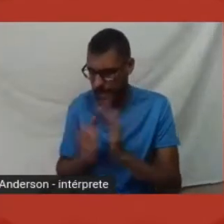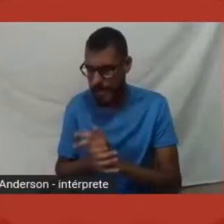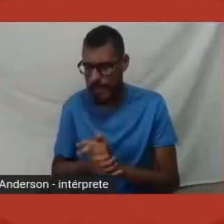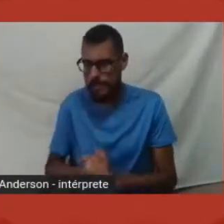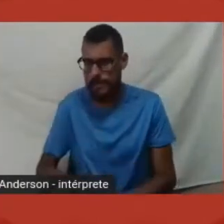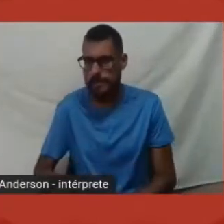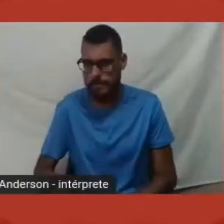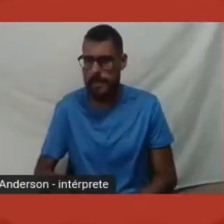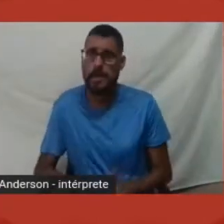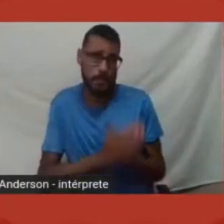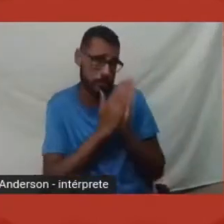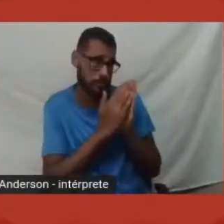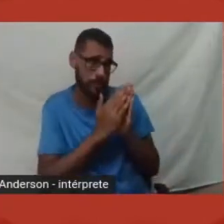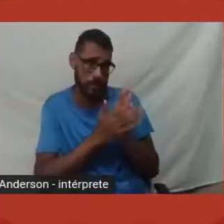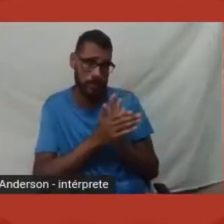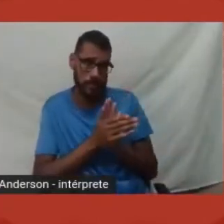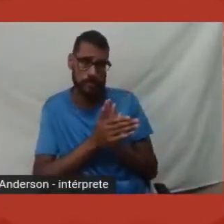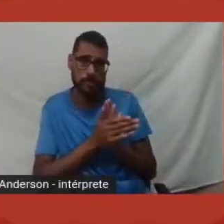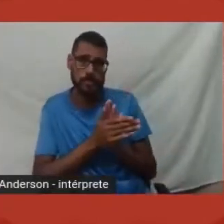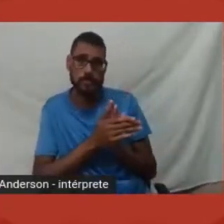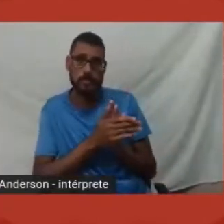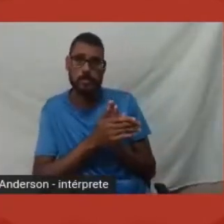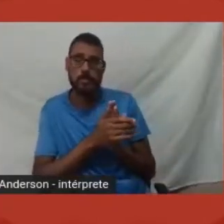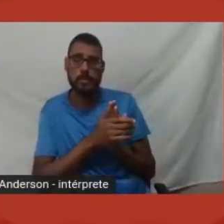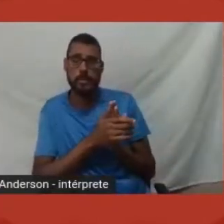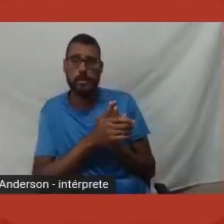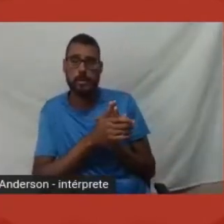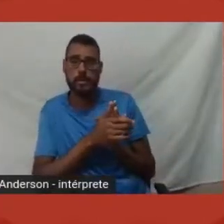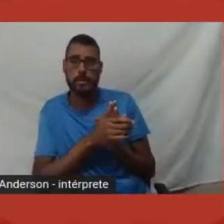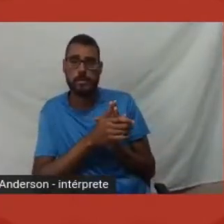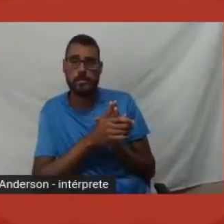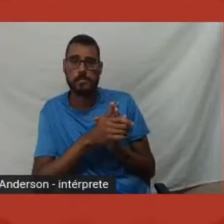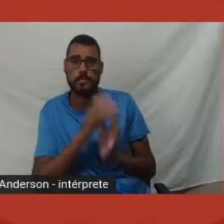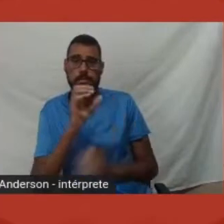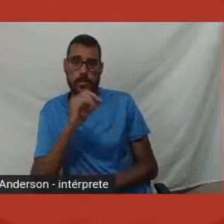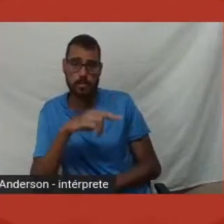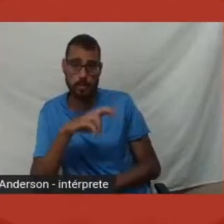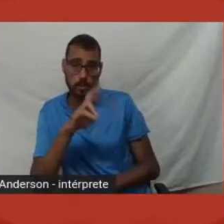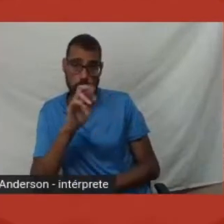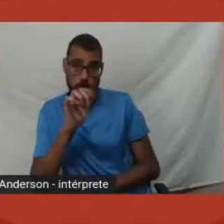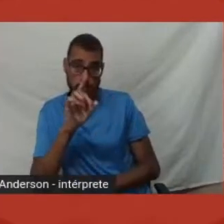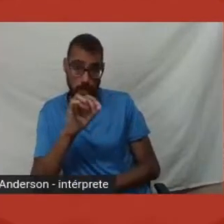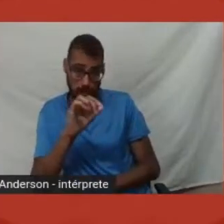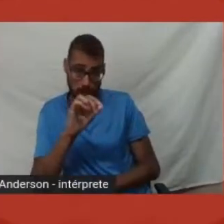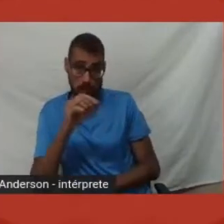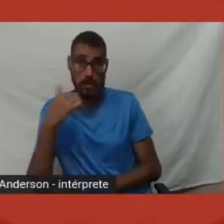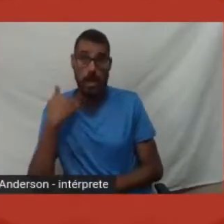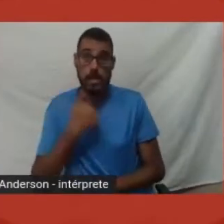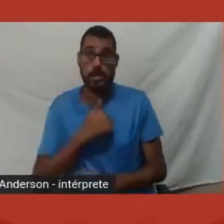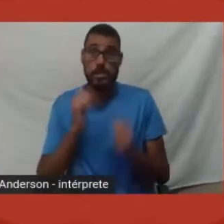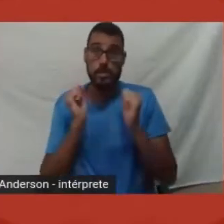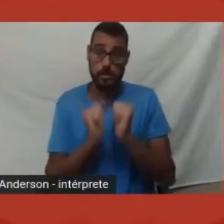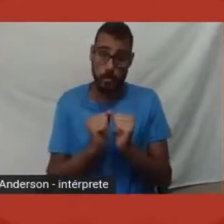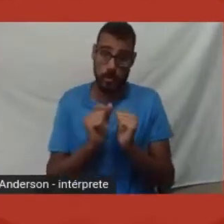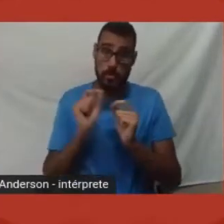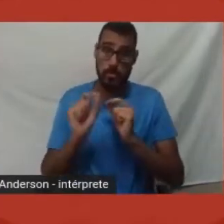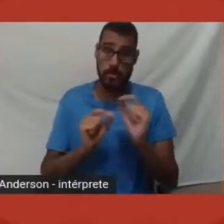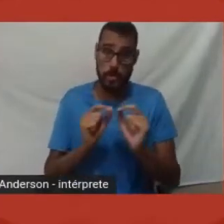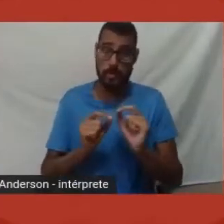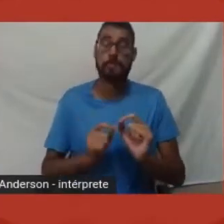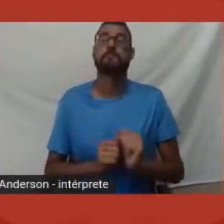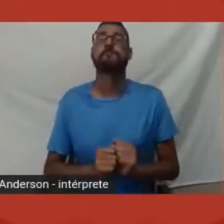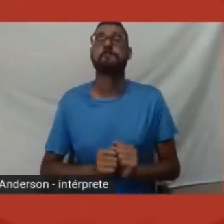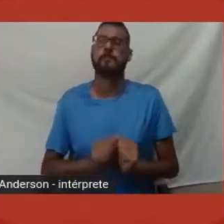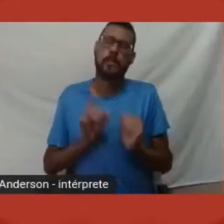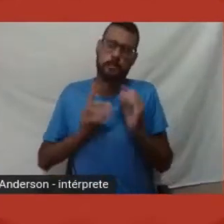por favor. Isso. A gente pode, só um adendo, Bruna, a gente pode apresentar aqui a situação problema e eu vou